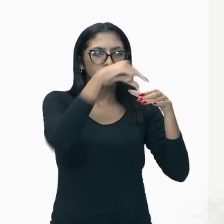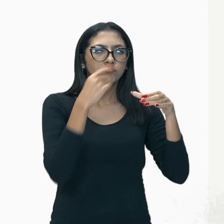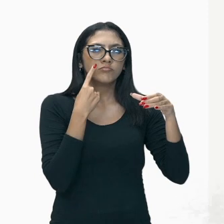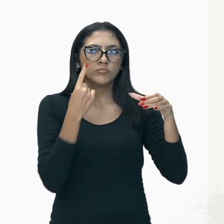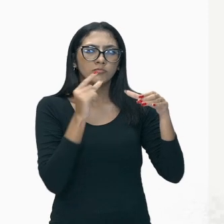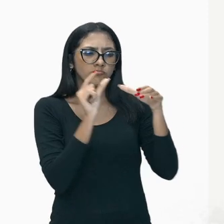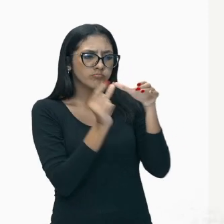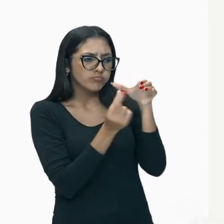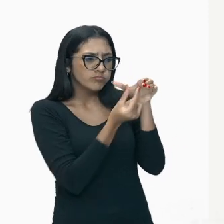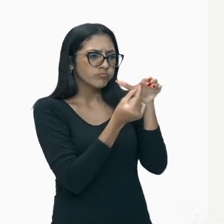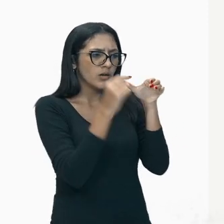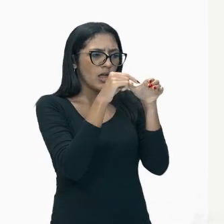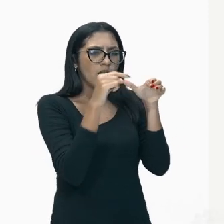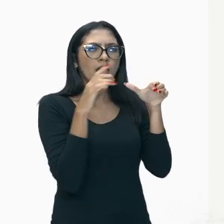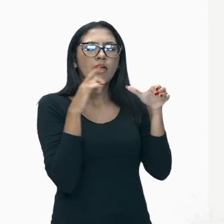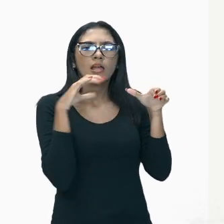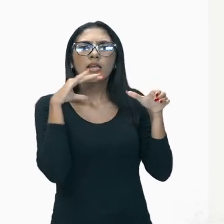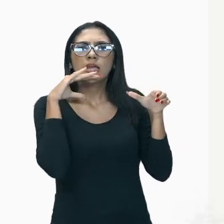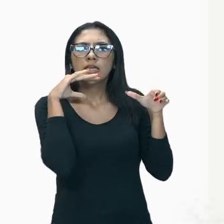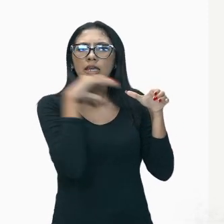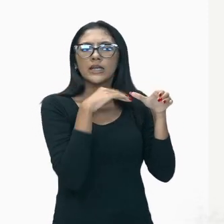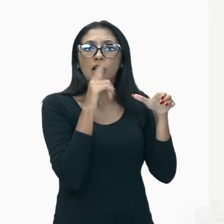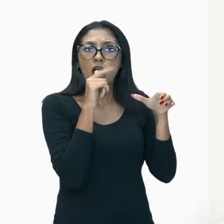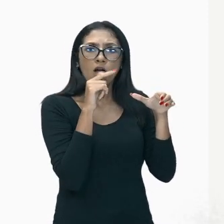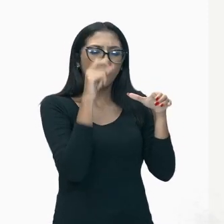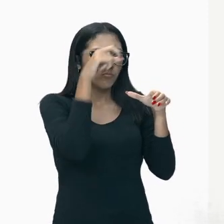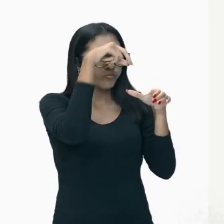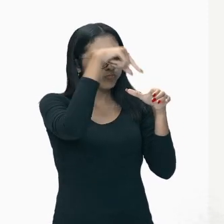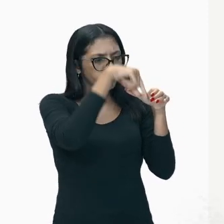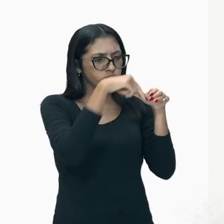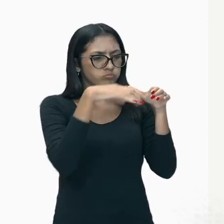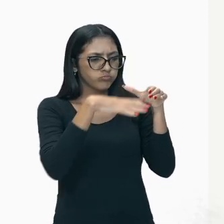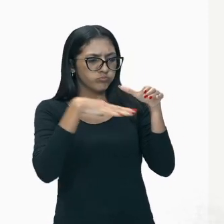corrente elétrica, eu tenho o fluxo de água,